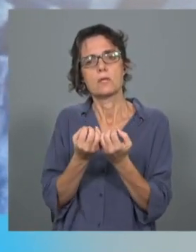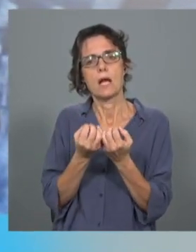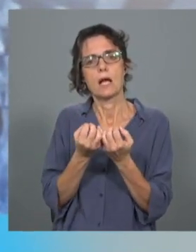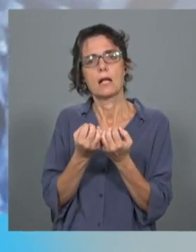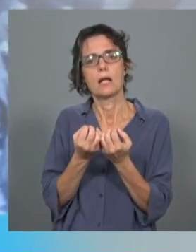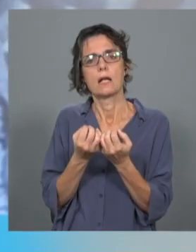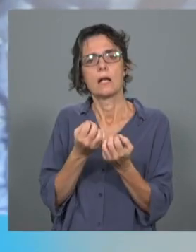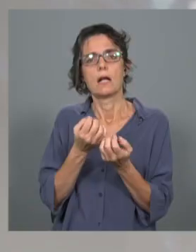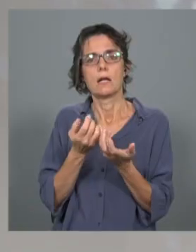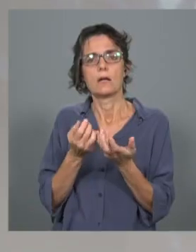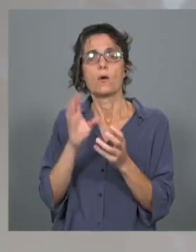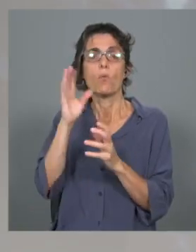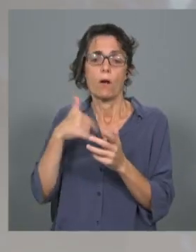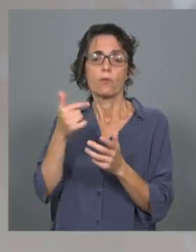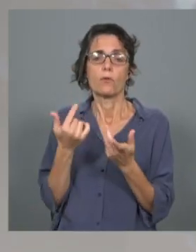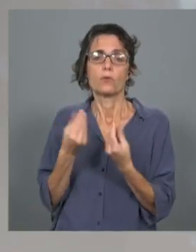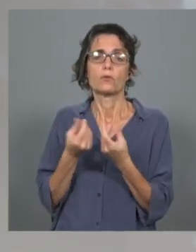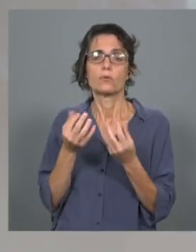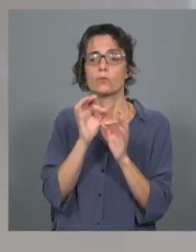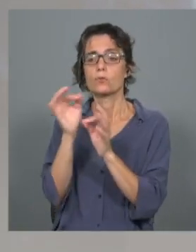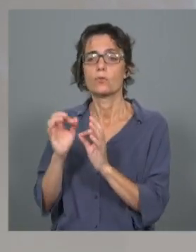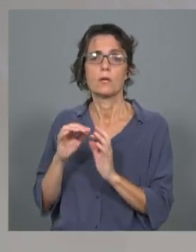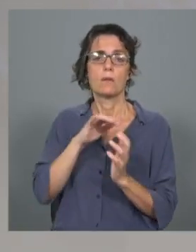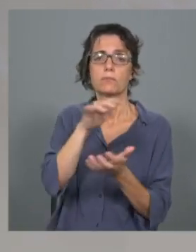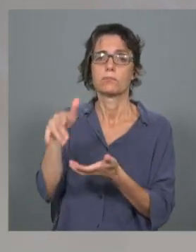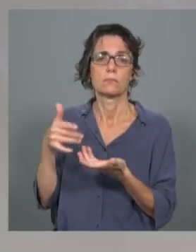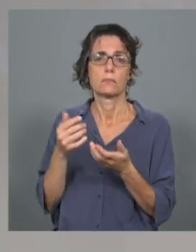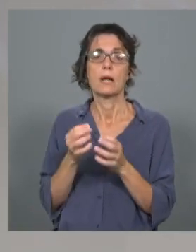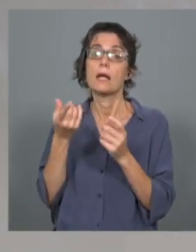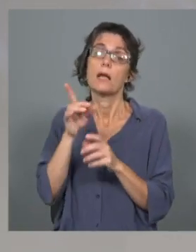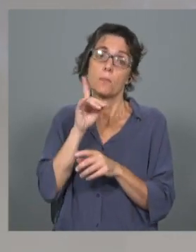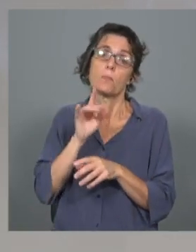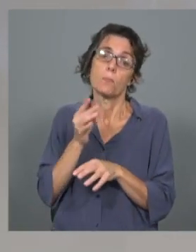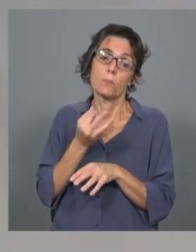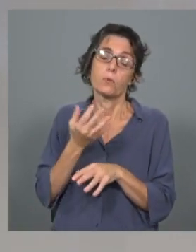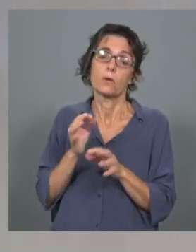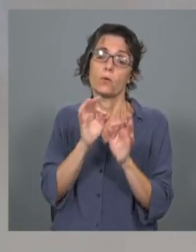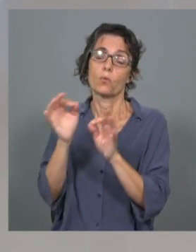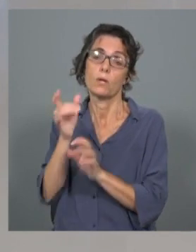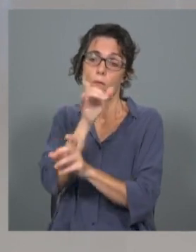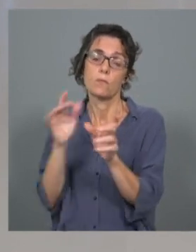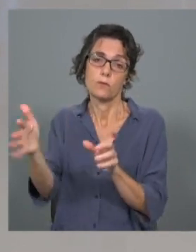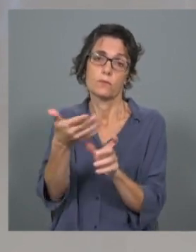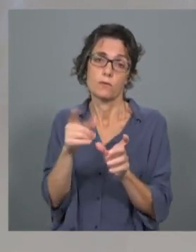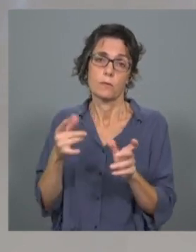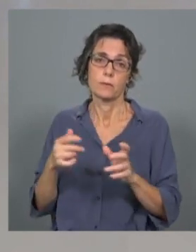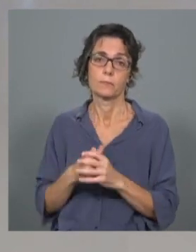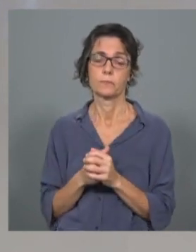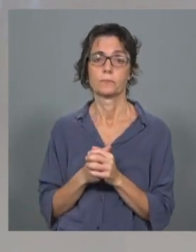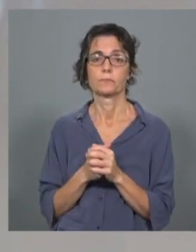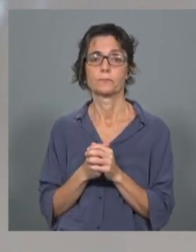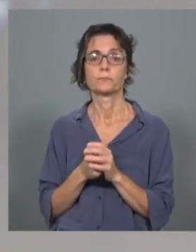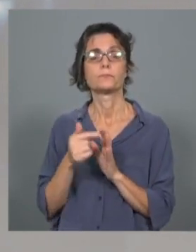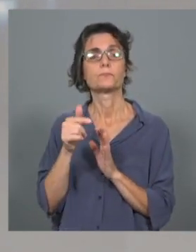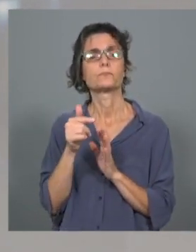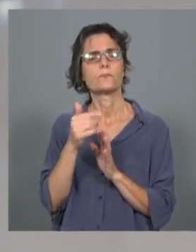comum, porque este documento é acerca do cuidado da fraternidade e da amizade, da relação entre as pessoas. E se pudéssemos detalhar um bocadinho